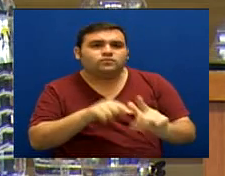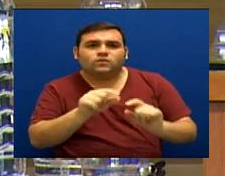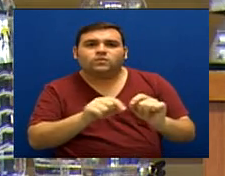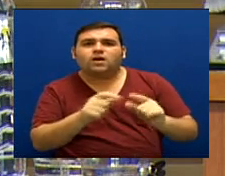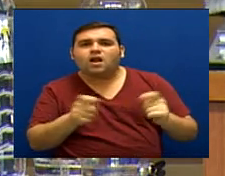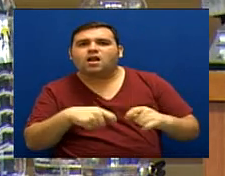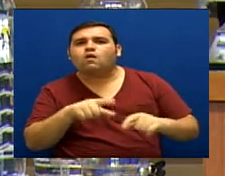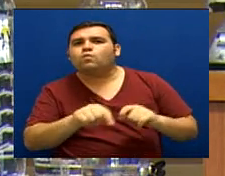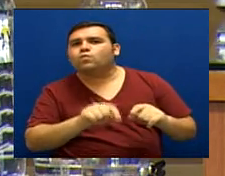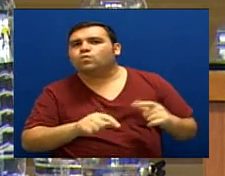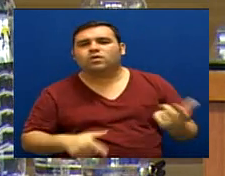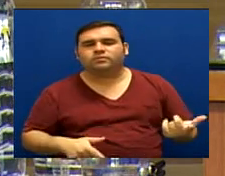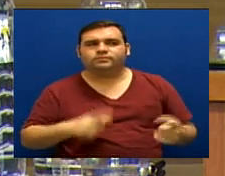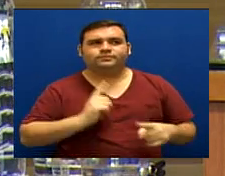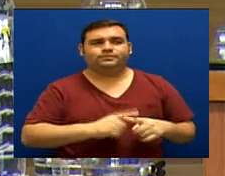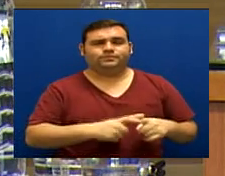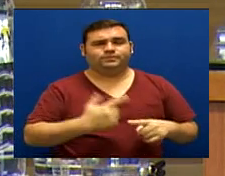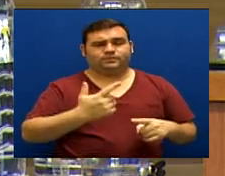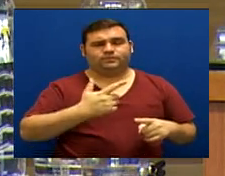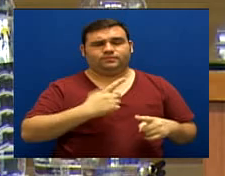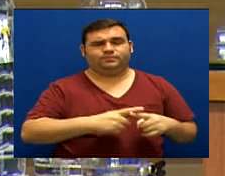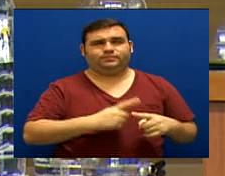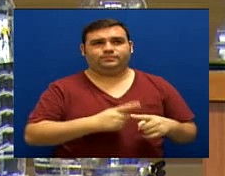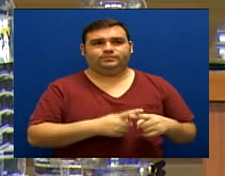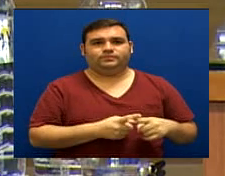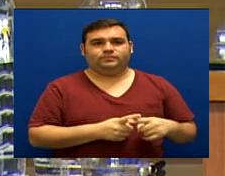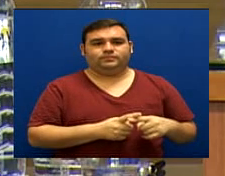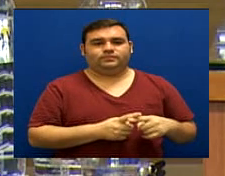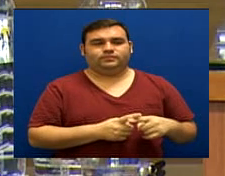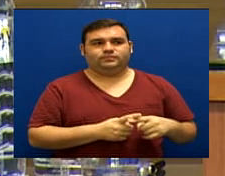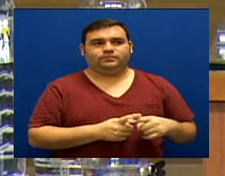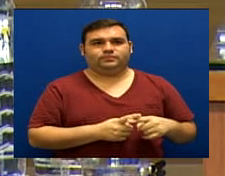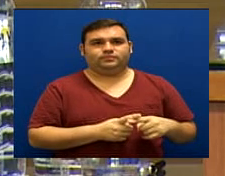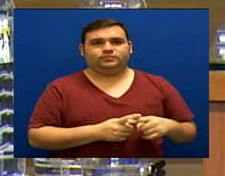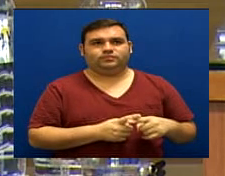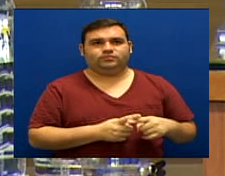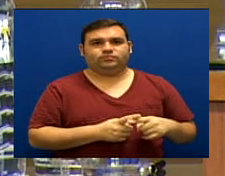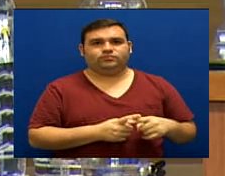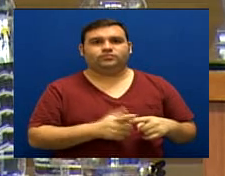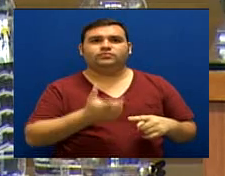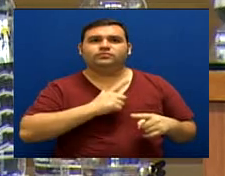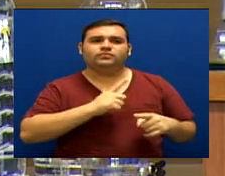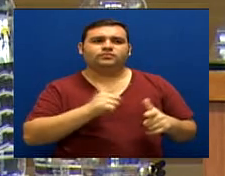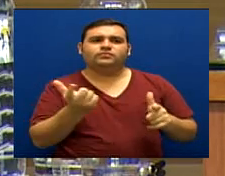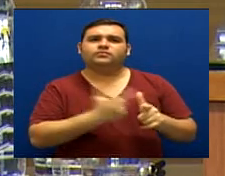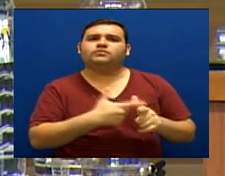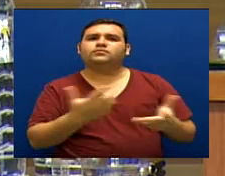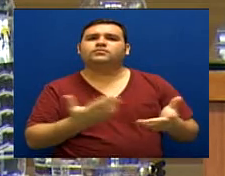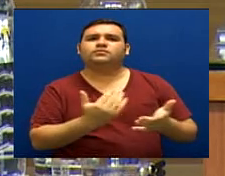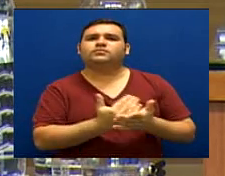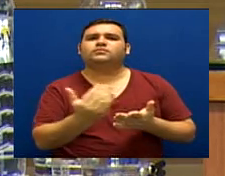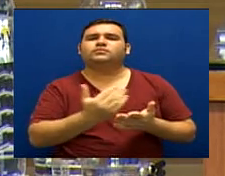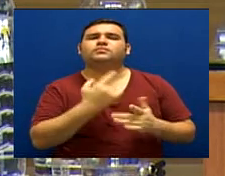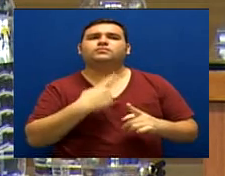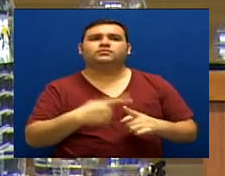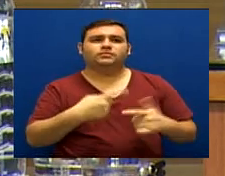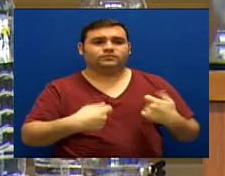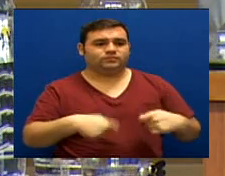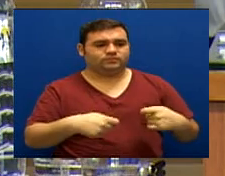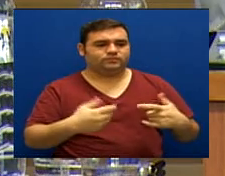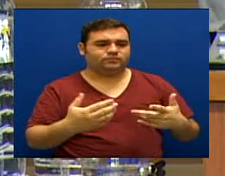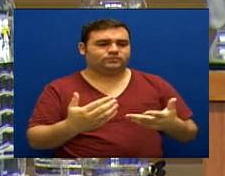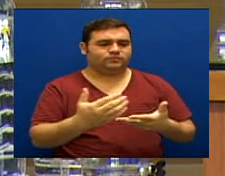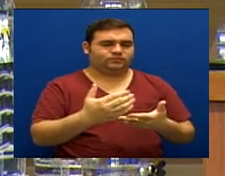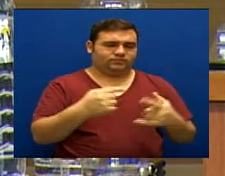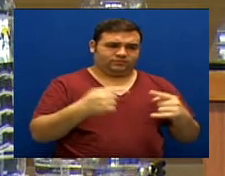fazer porque temos esses e se esse vamos ver se esse défice que está fora justamente o que a gente tem que colocar para dentro